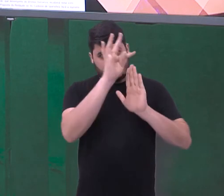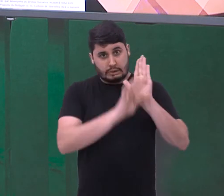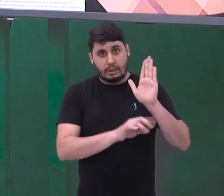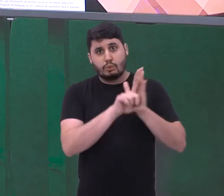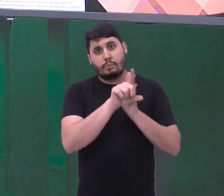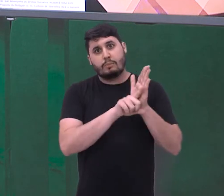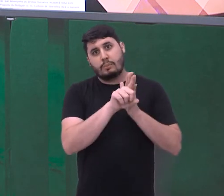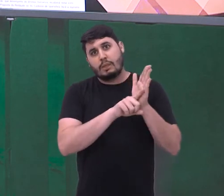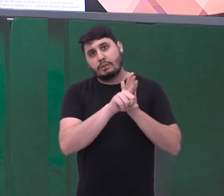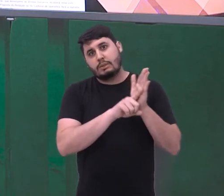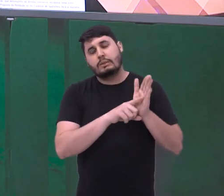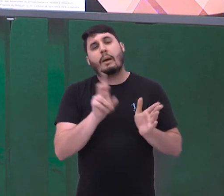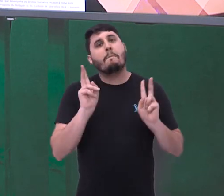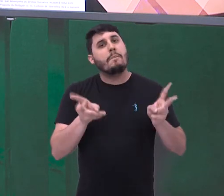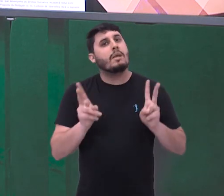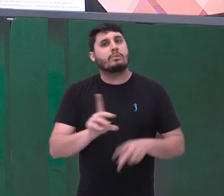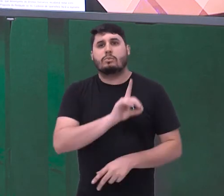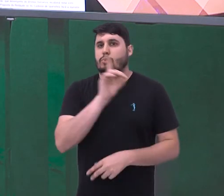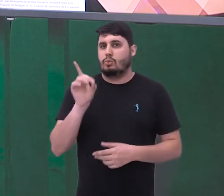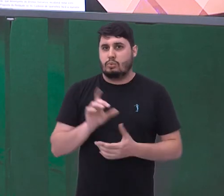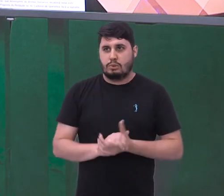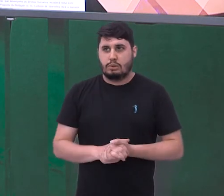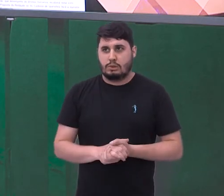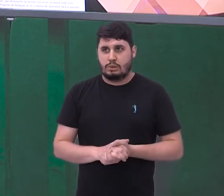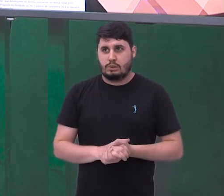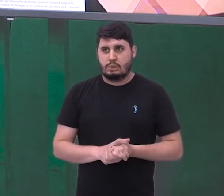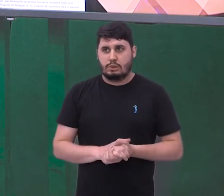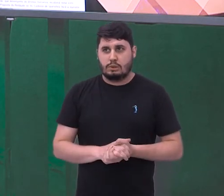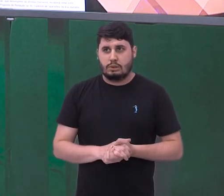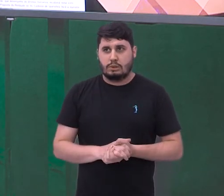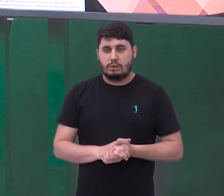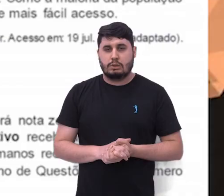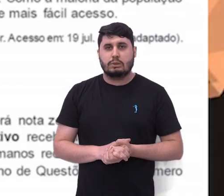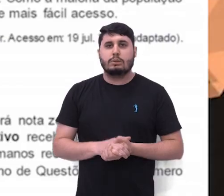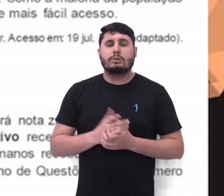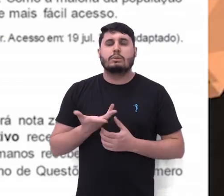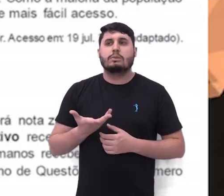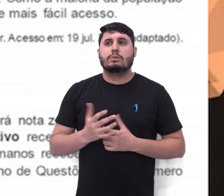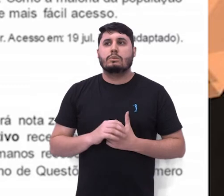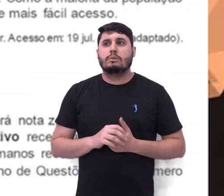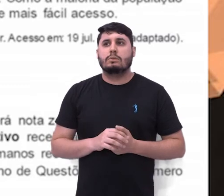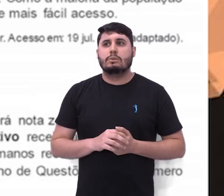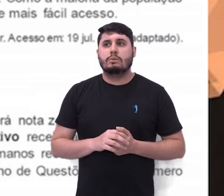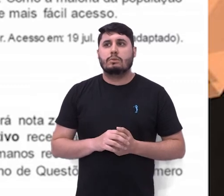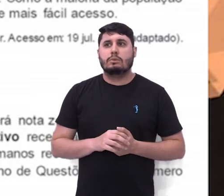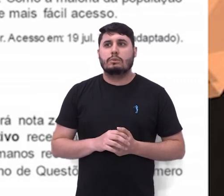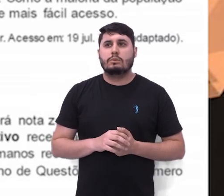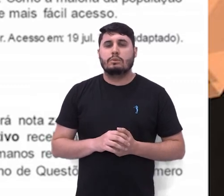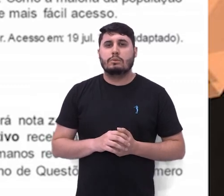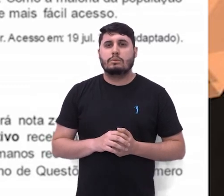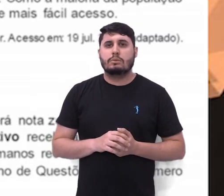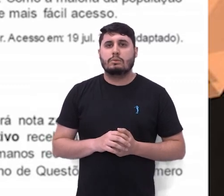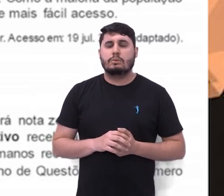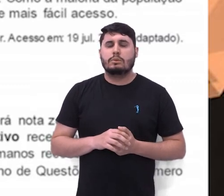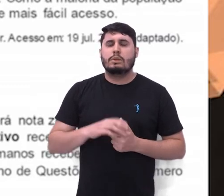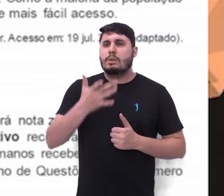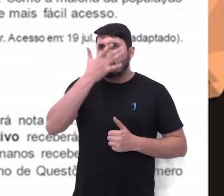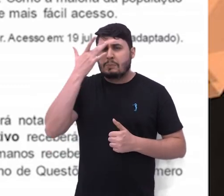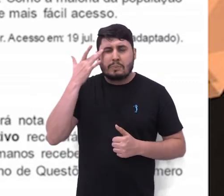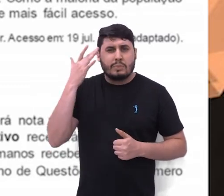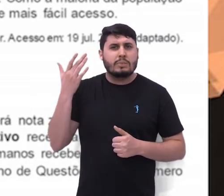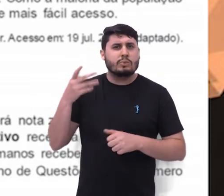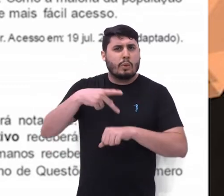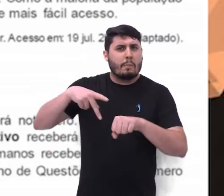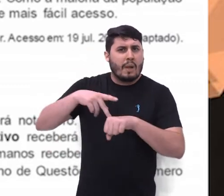no mesmo dia, a pesquisa. Trilha da costura. Os imigrantes bolivianos, pelo último